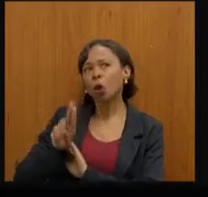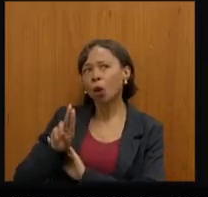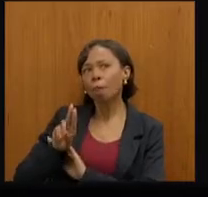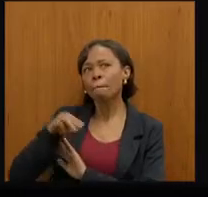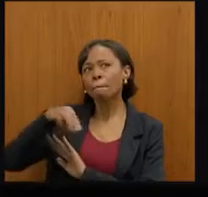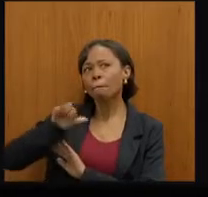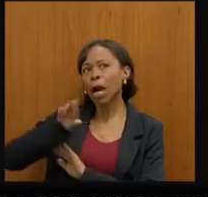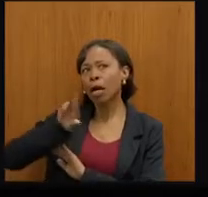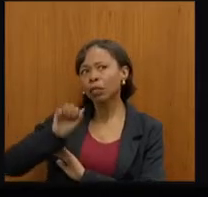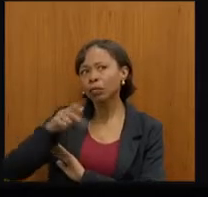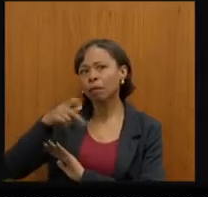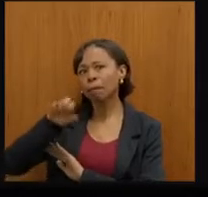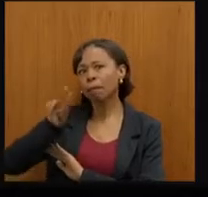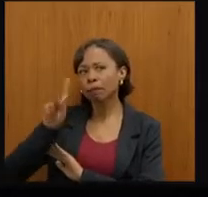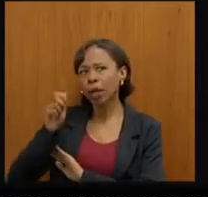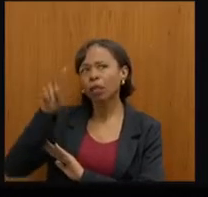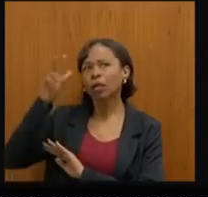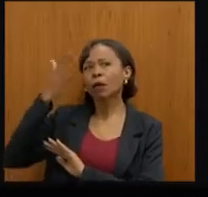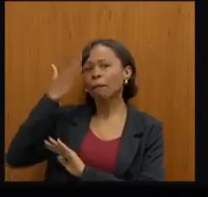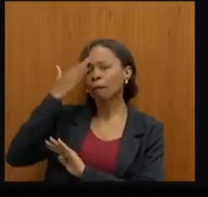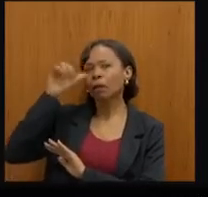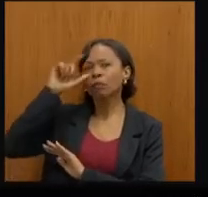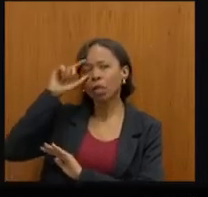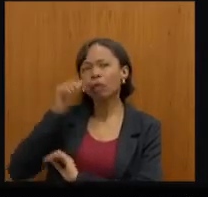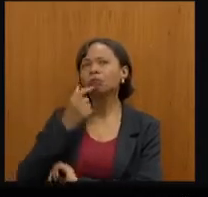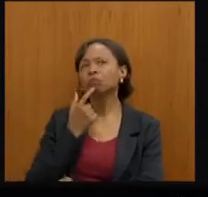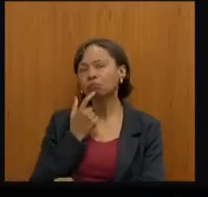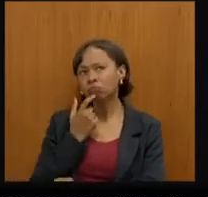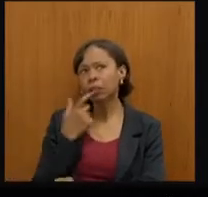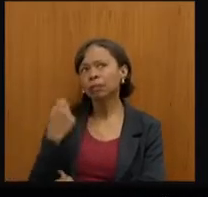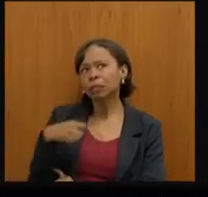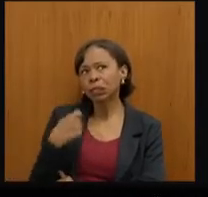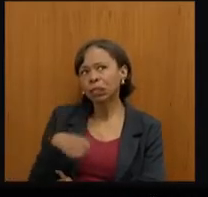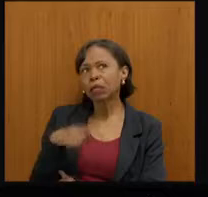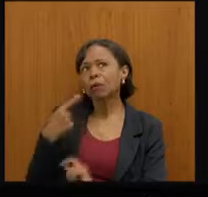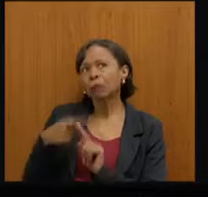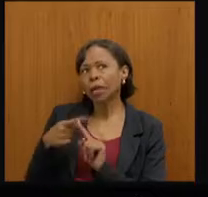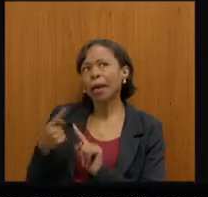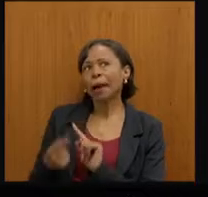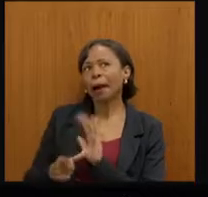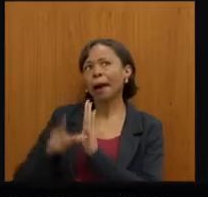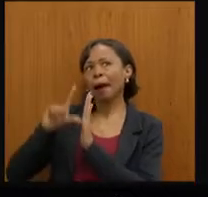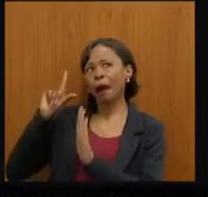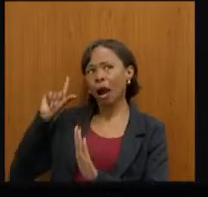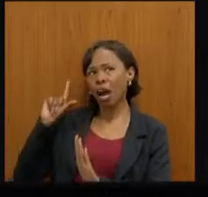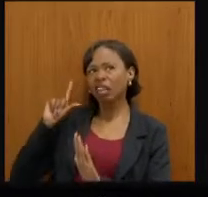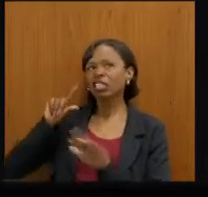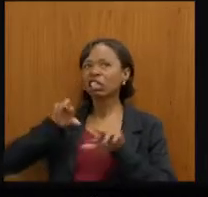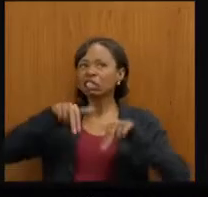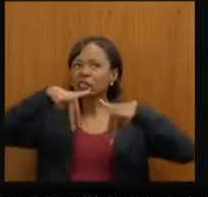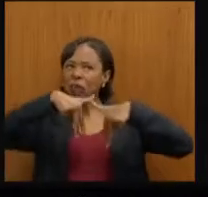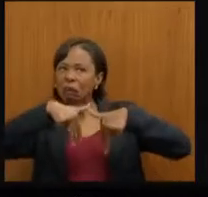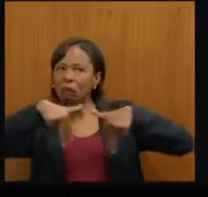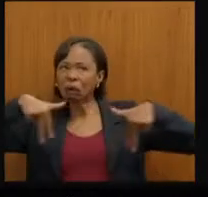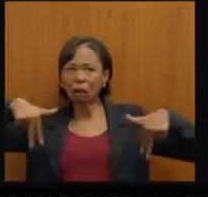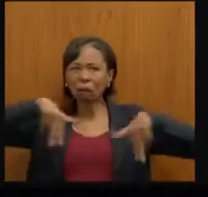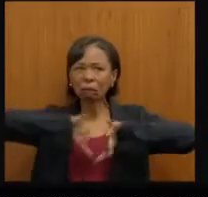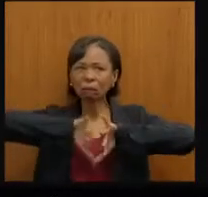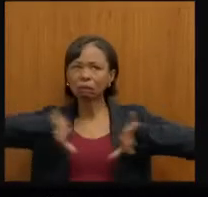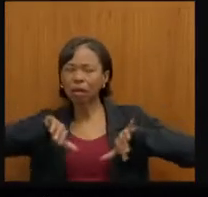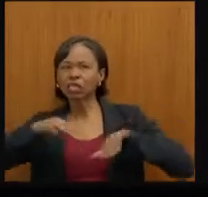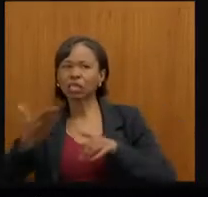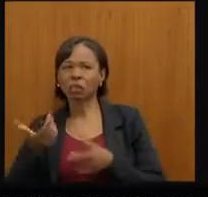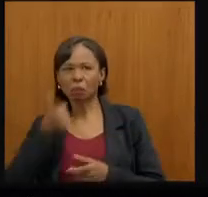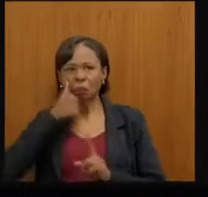Penha precisava ter porque existia essa diferença de a minha mulher